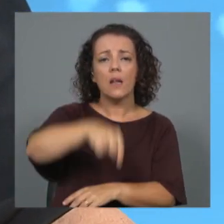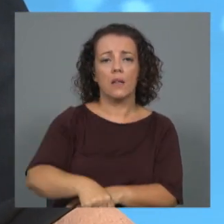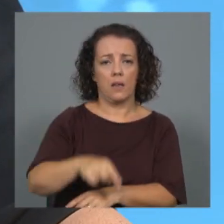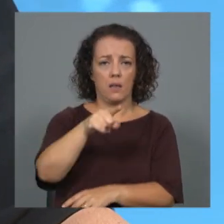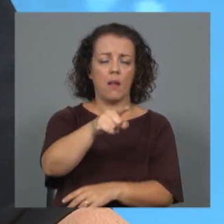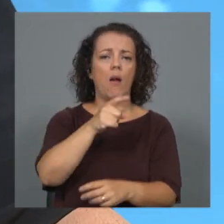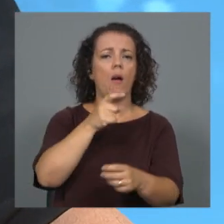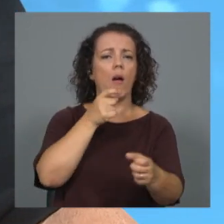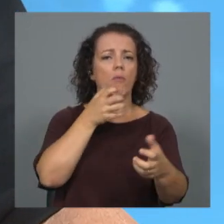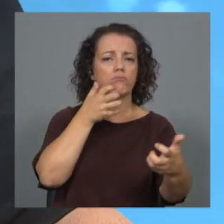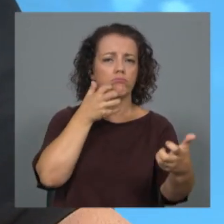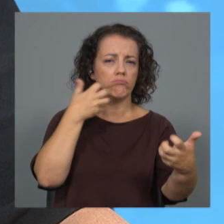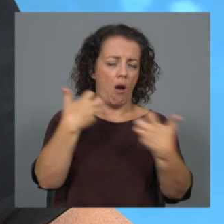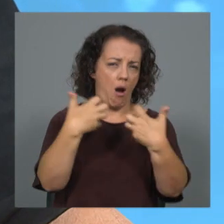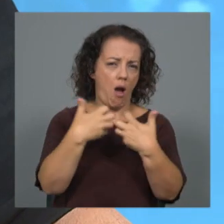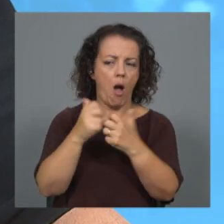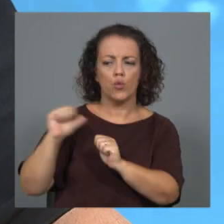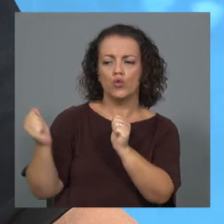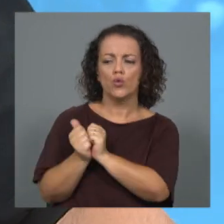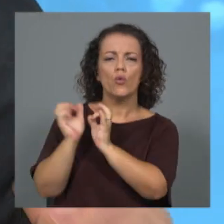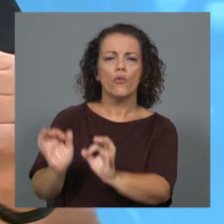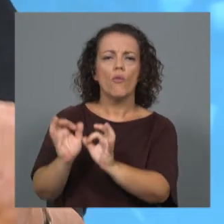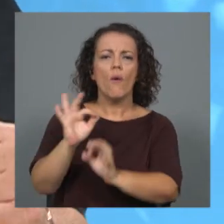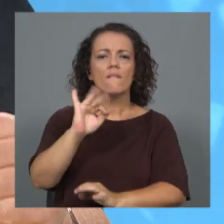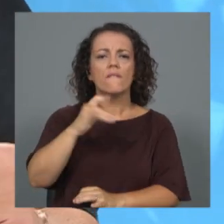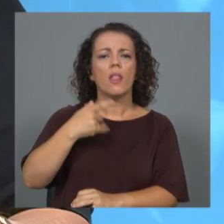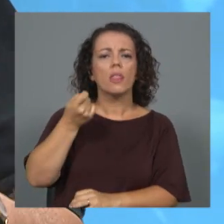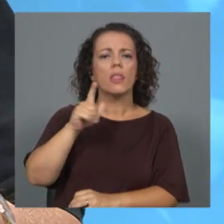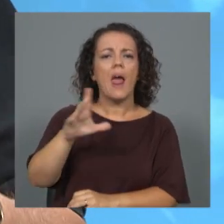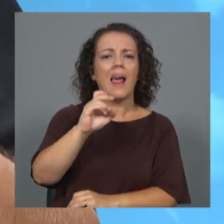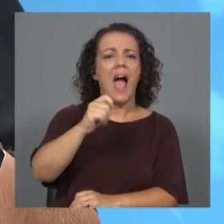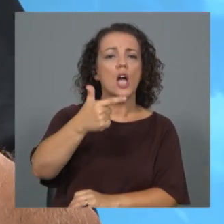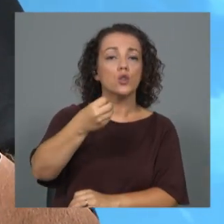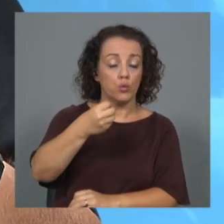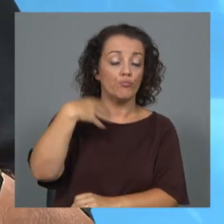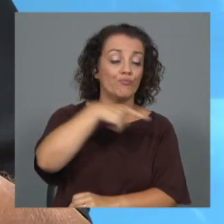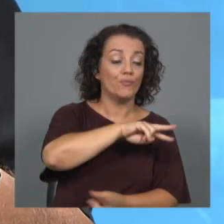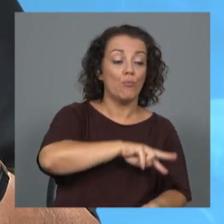Castro. E quando voltou para a França, o então presidente da França, o socialista